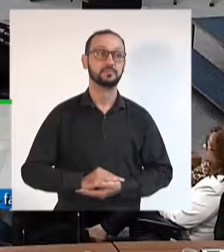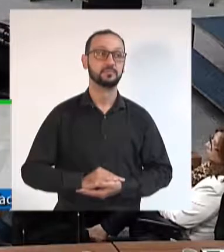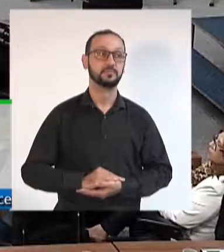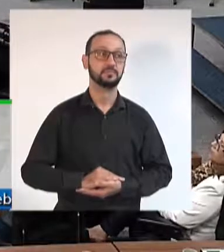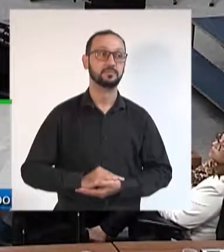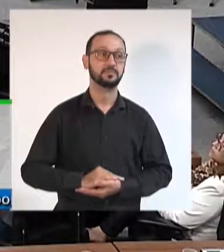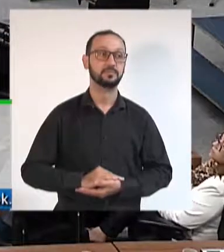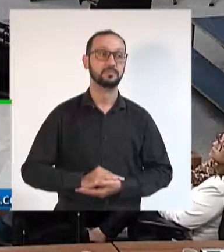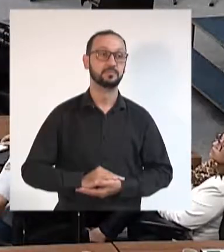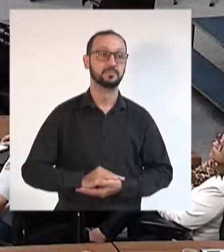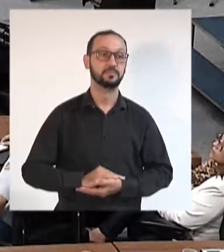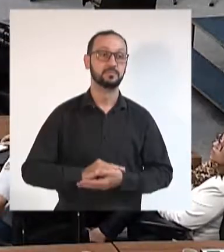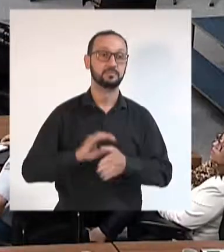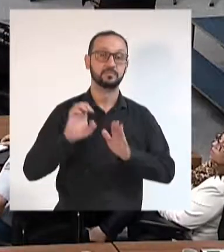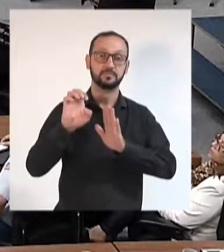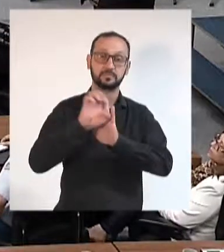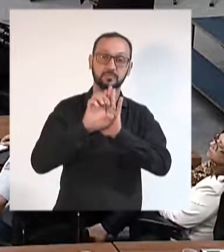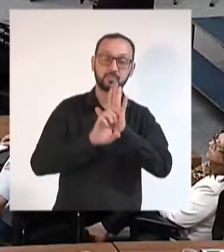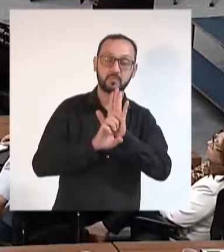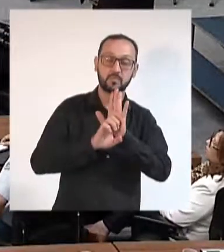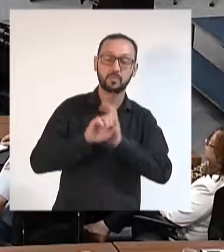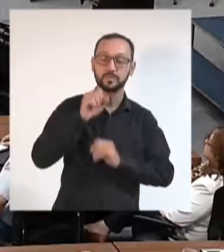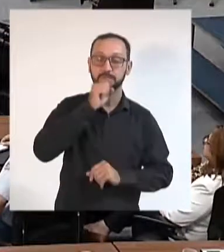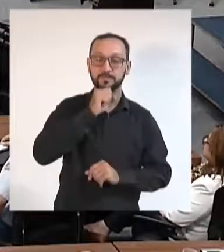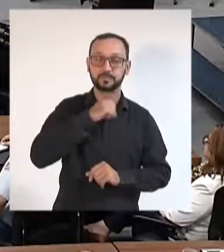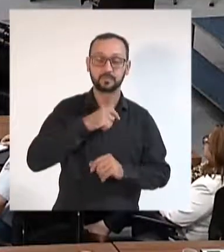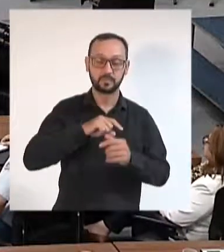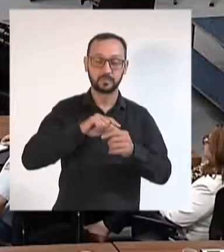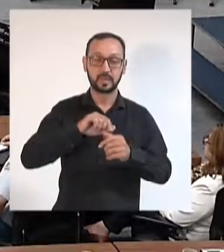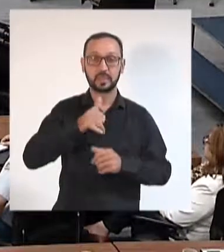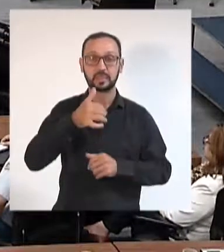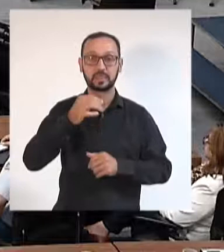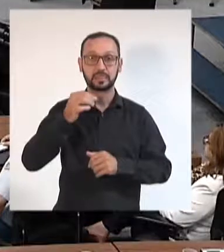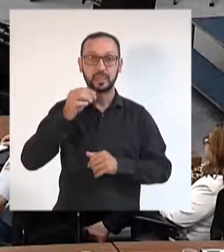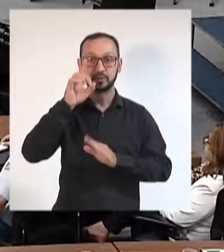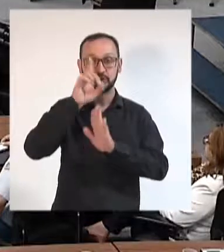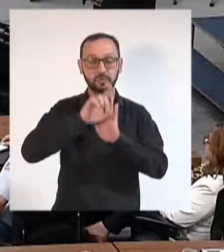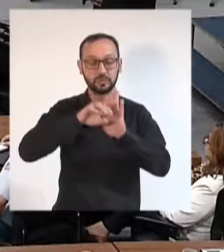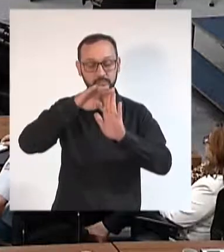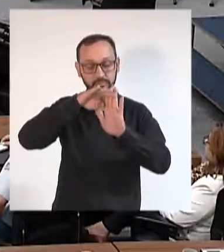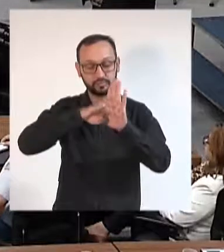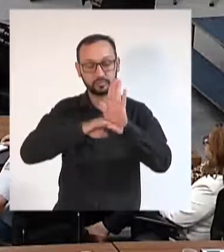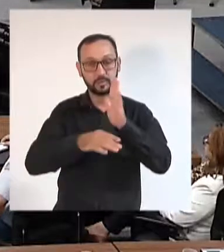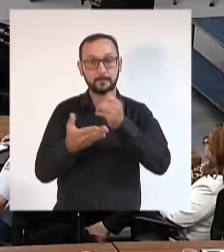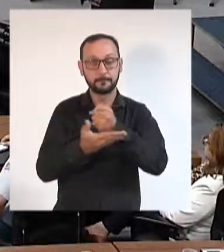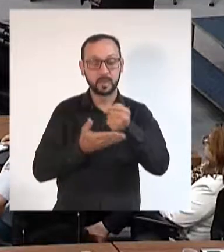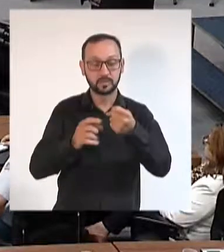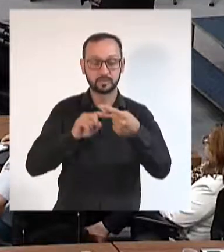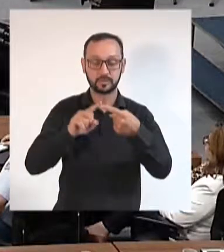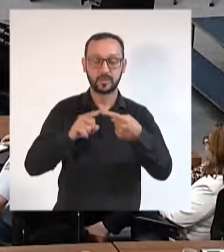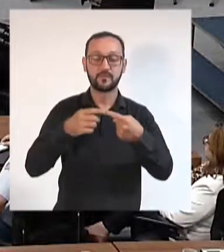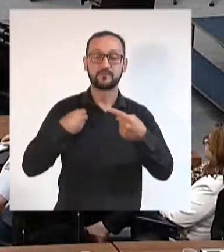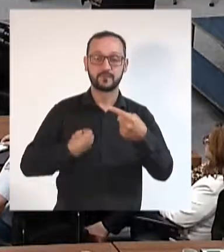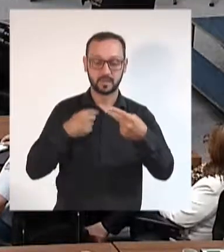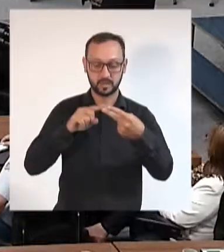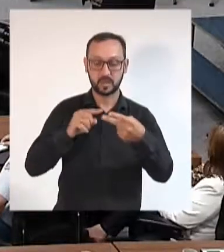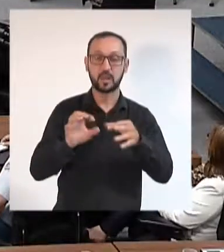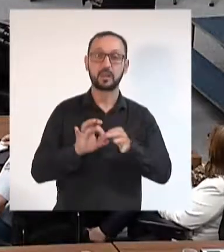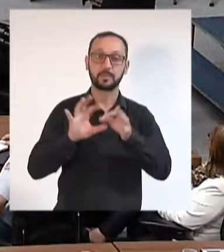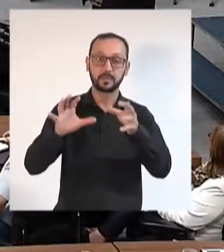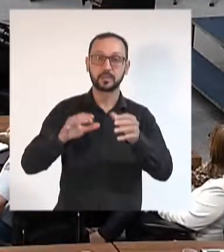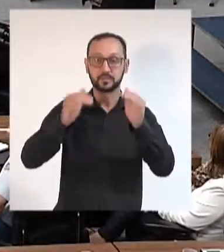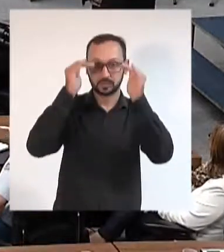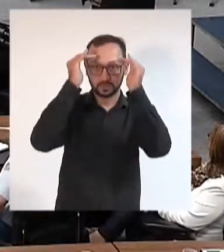O Estatuto do Idoso prevê 10 direitos fundamentais: direito à vida, à liberdade,